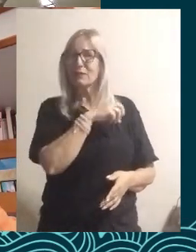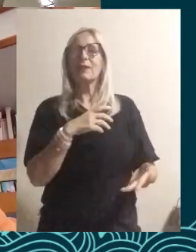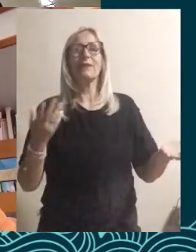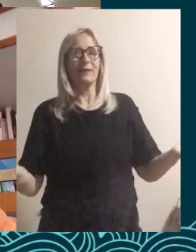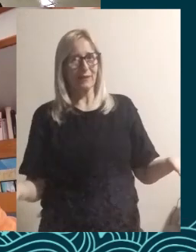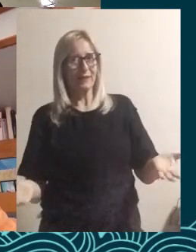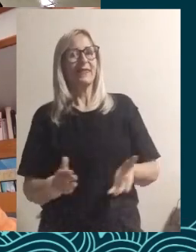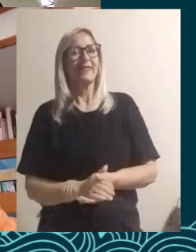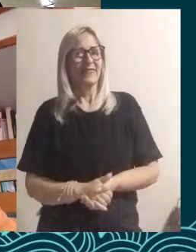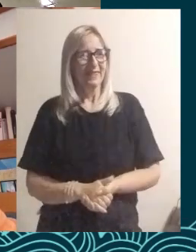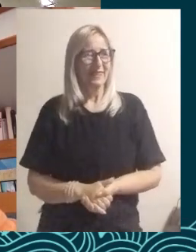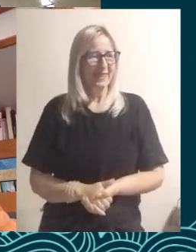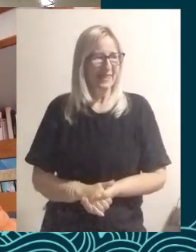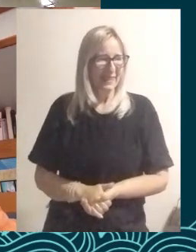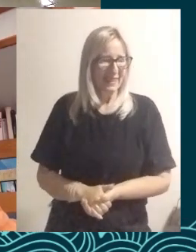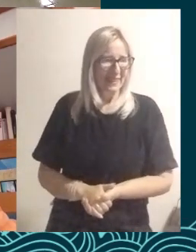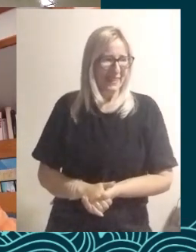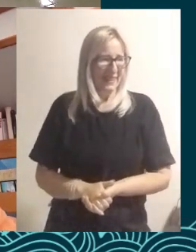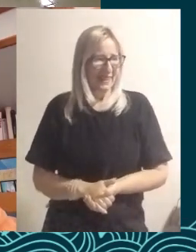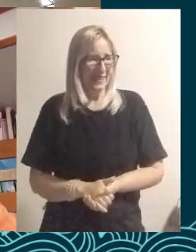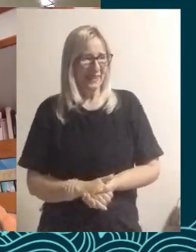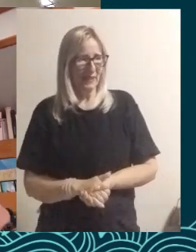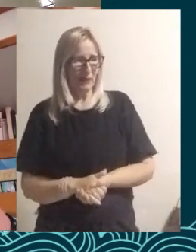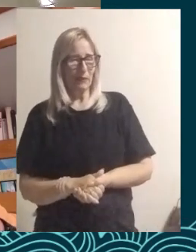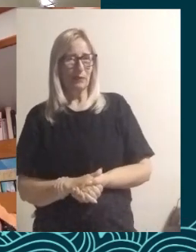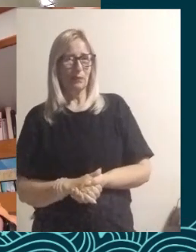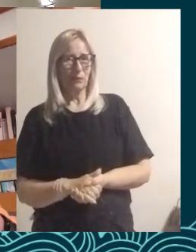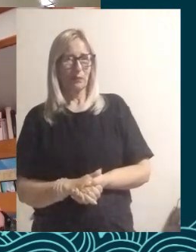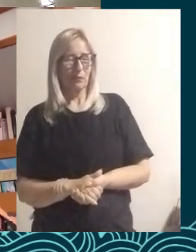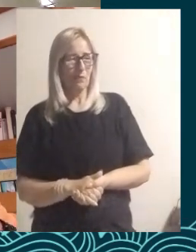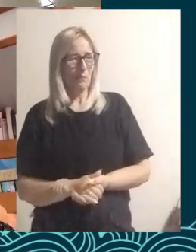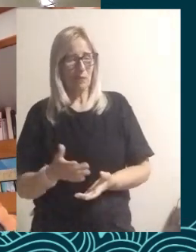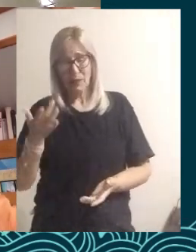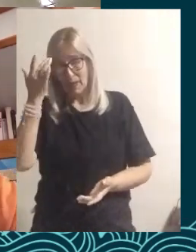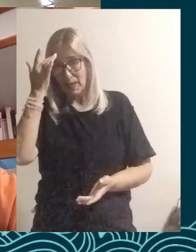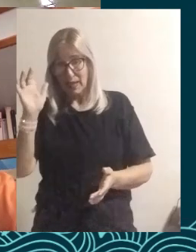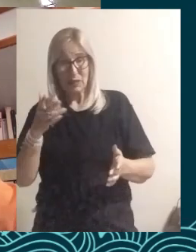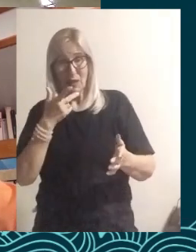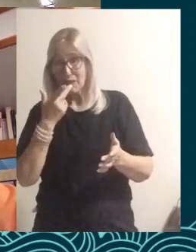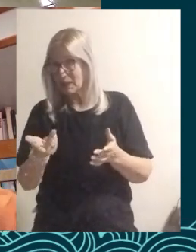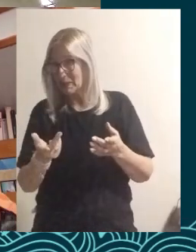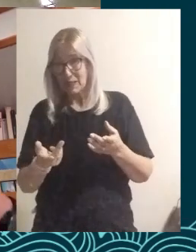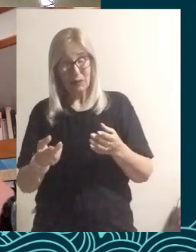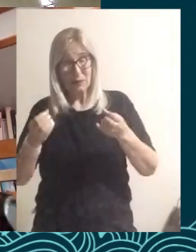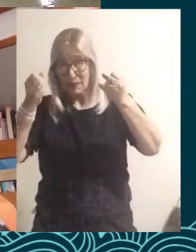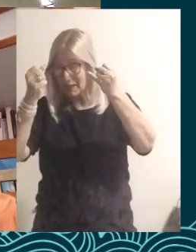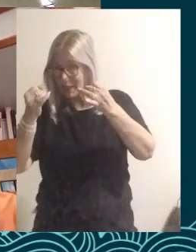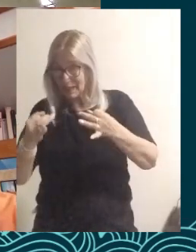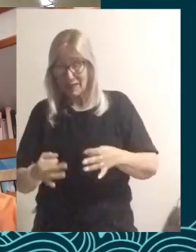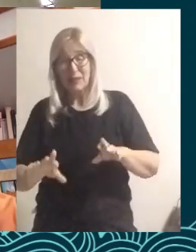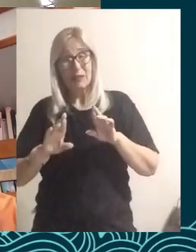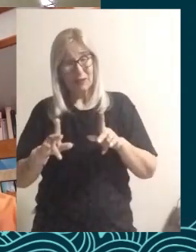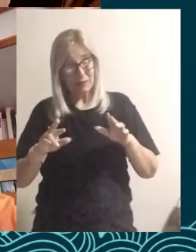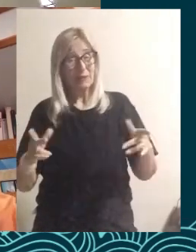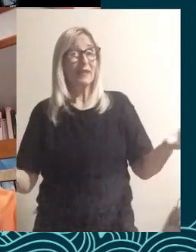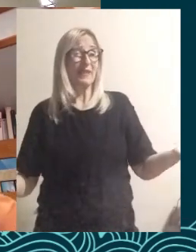não é. É só um objeto. É só um objeto. Imagina uma pessoa viva, que nem fala a língua,